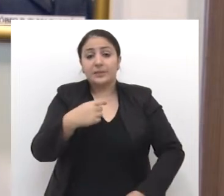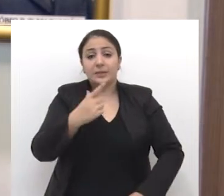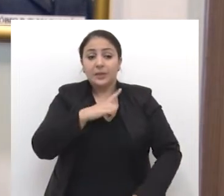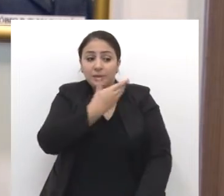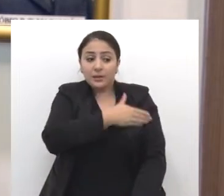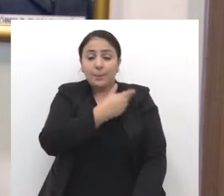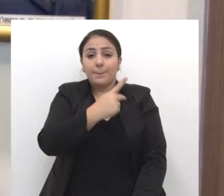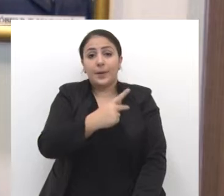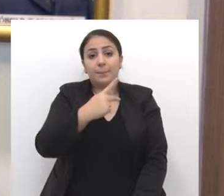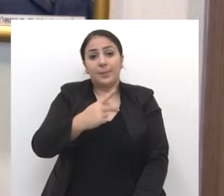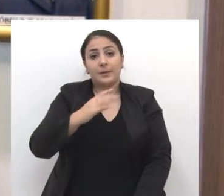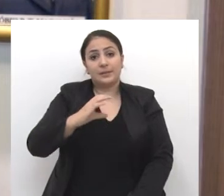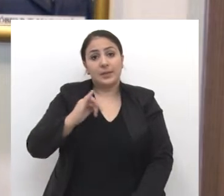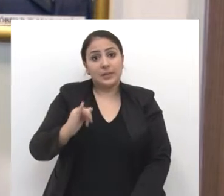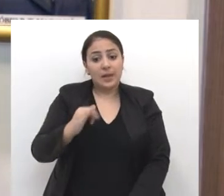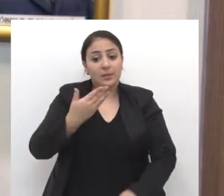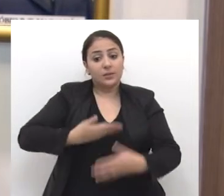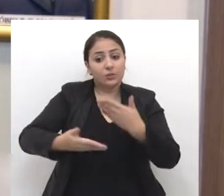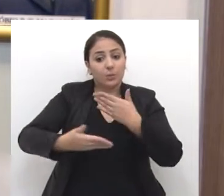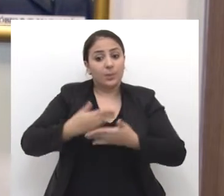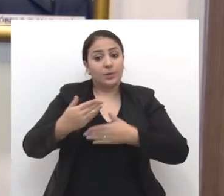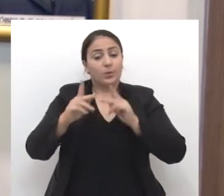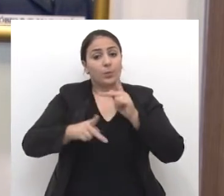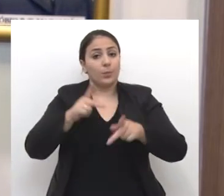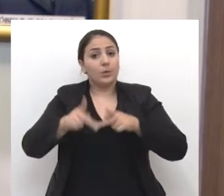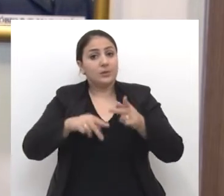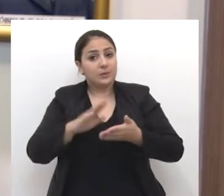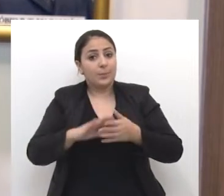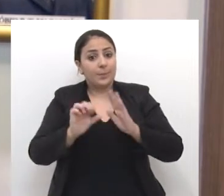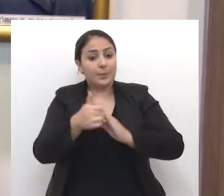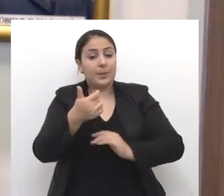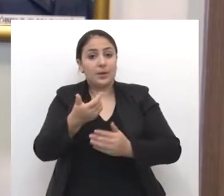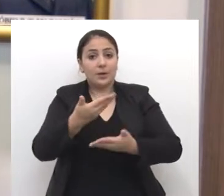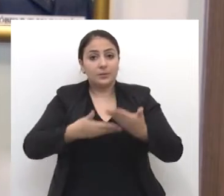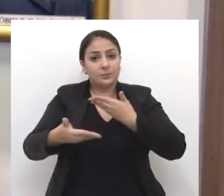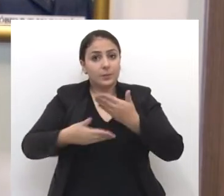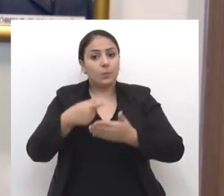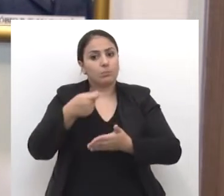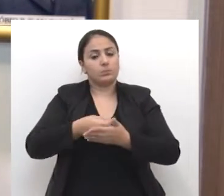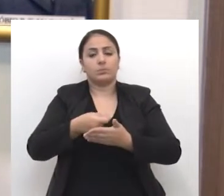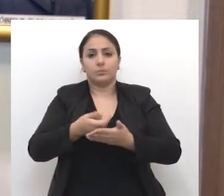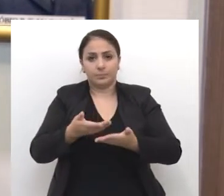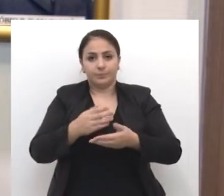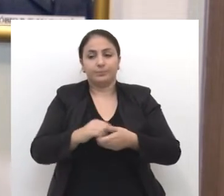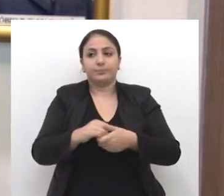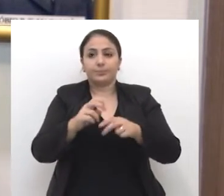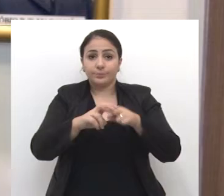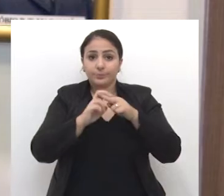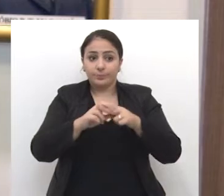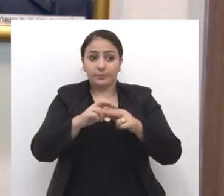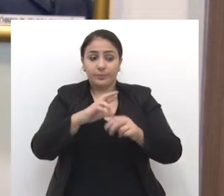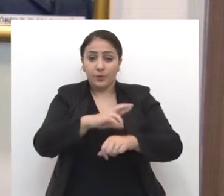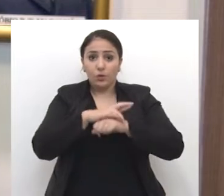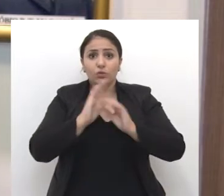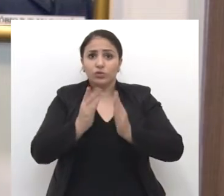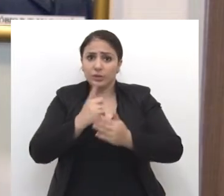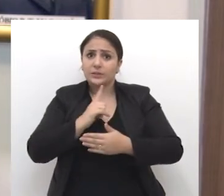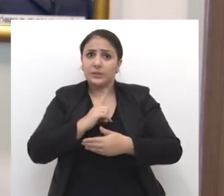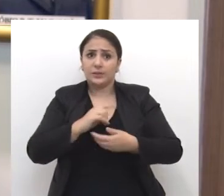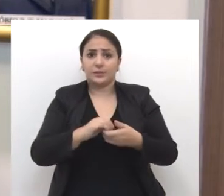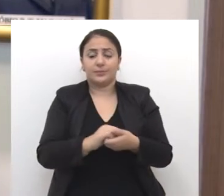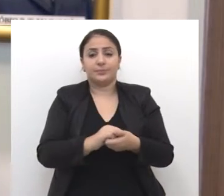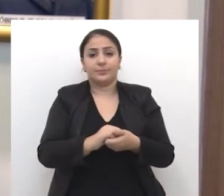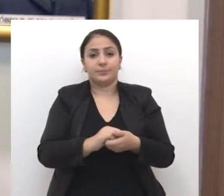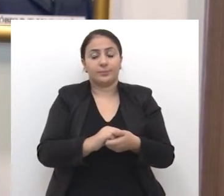de PPCI, de atendimento ao público, então esses atendimentos de primeiro socorro já são obrigatórios, então até mesmo os seguranças já